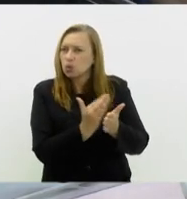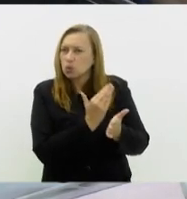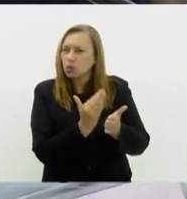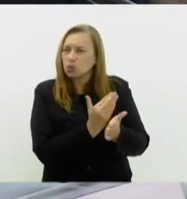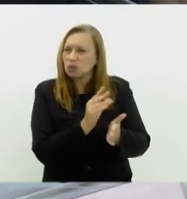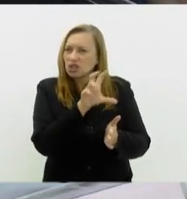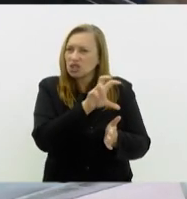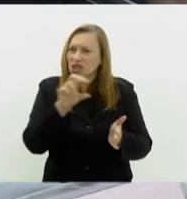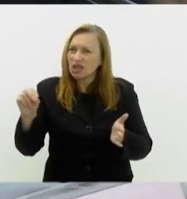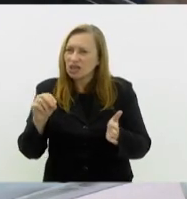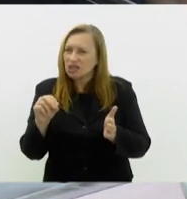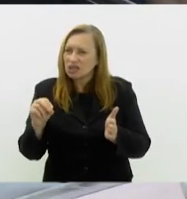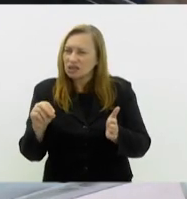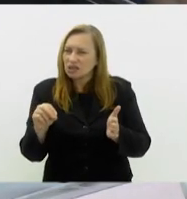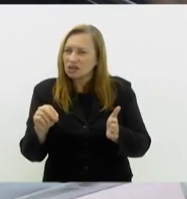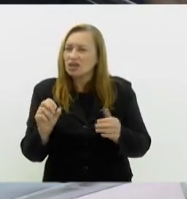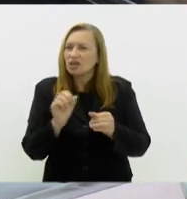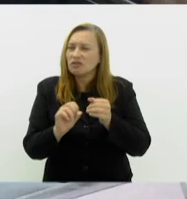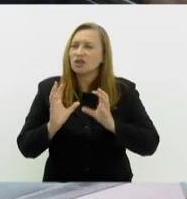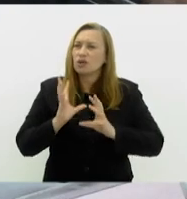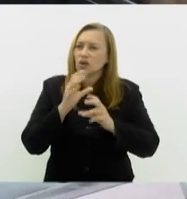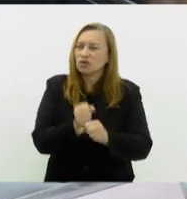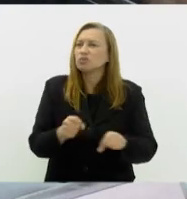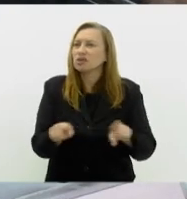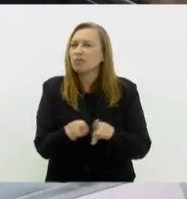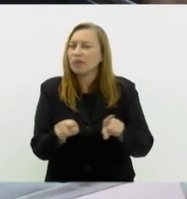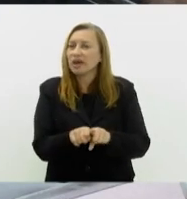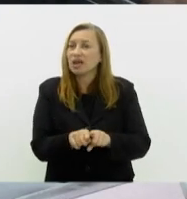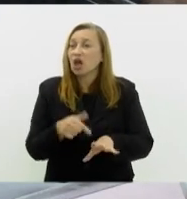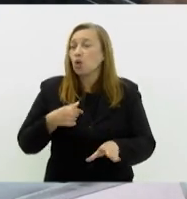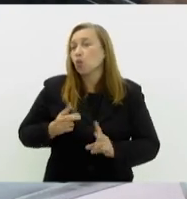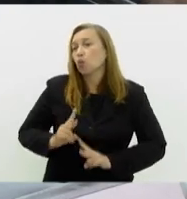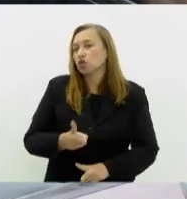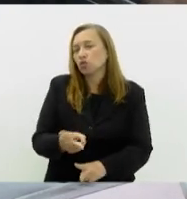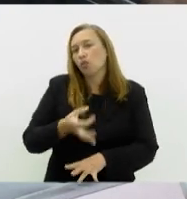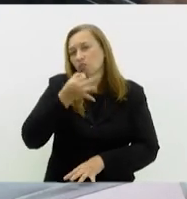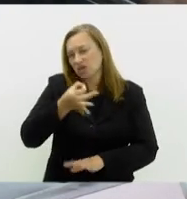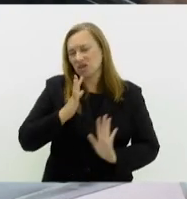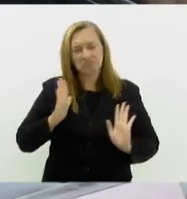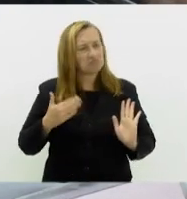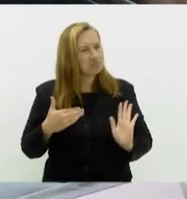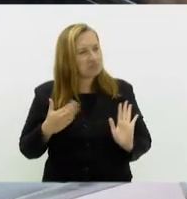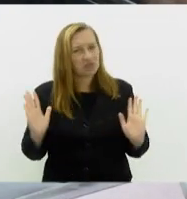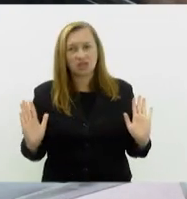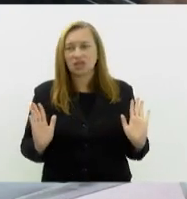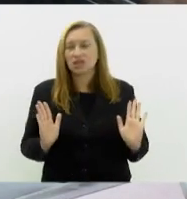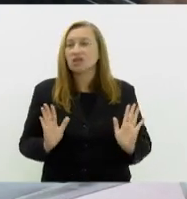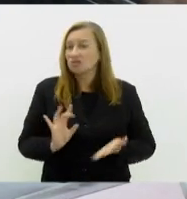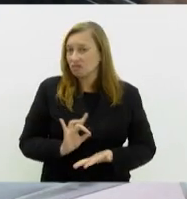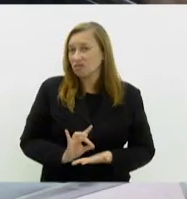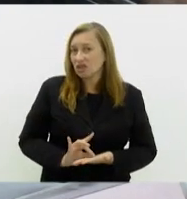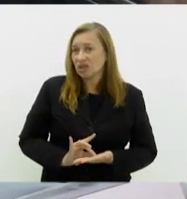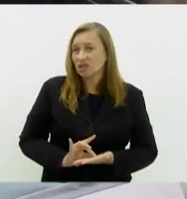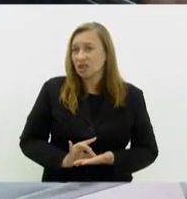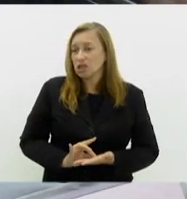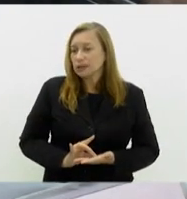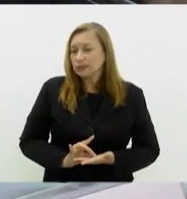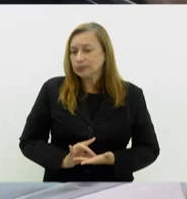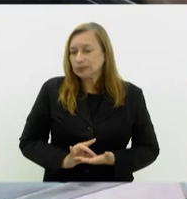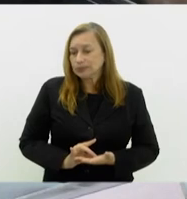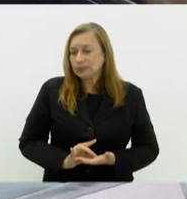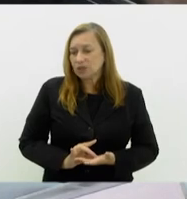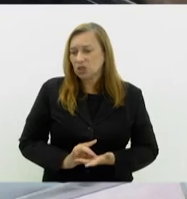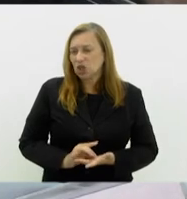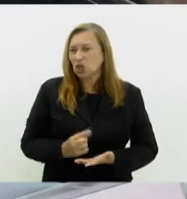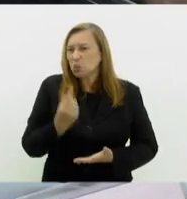500 páginas e fez um resumo também eh eu continuo com a minha opinião eu não eu sinceramente eh em